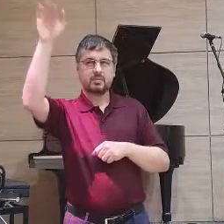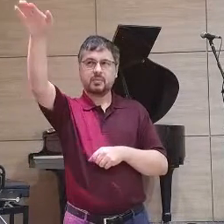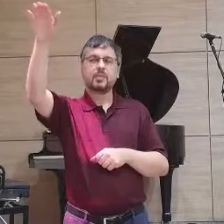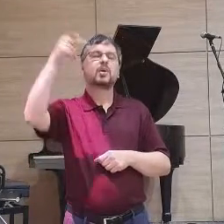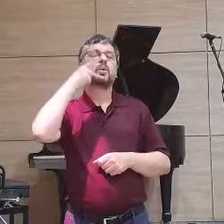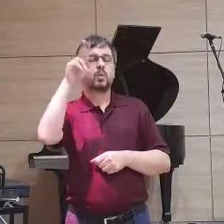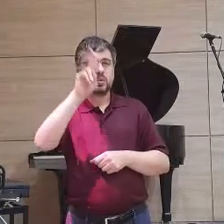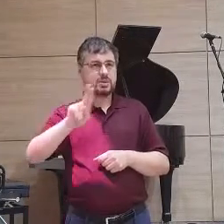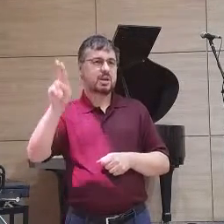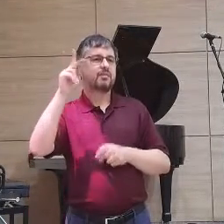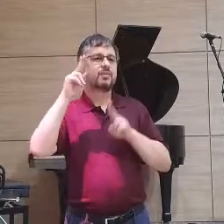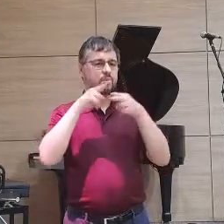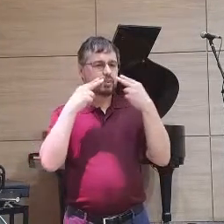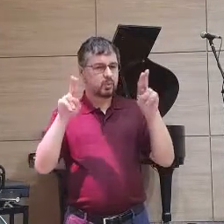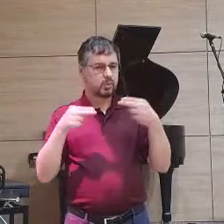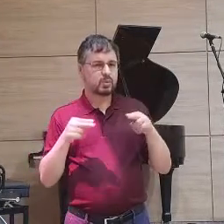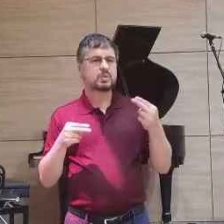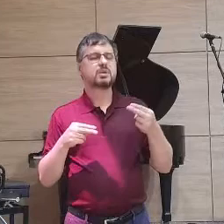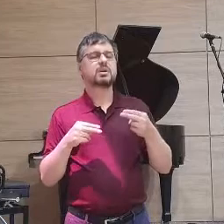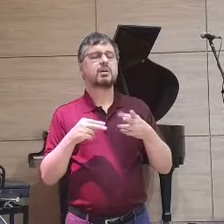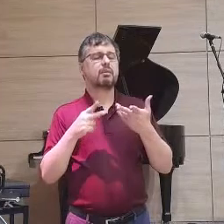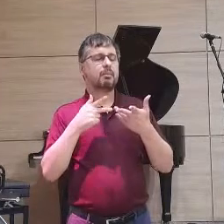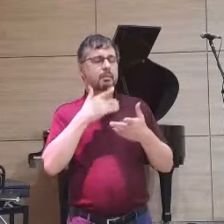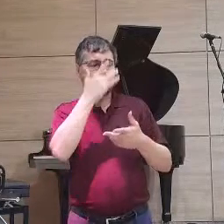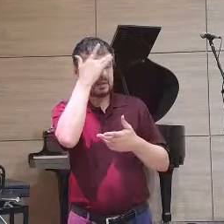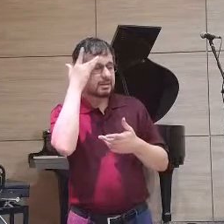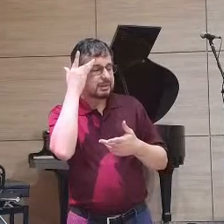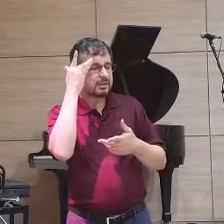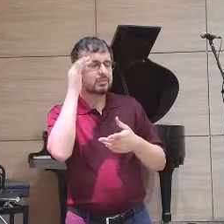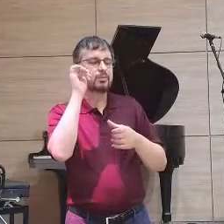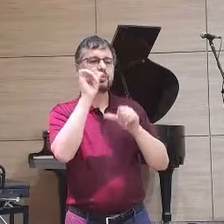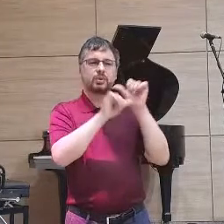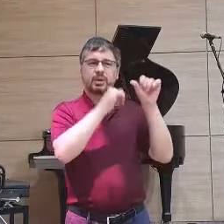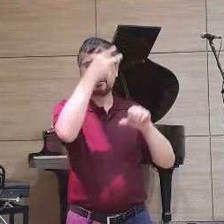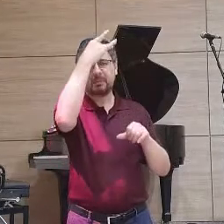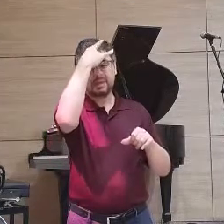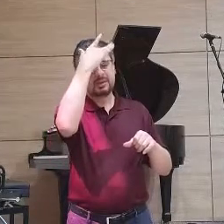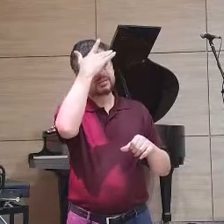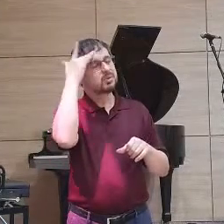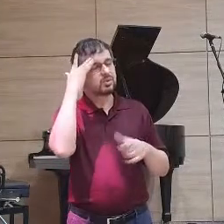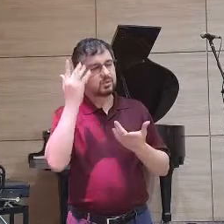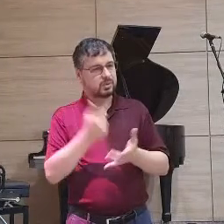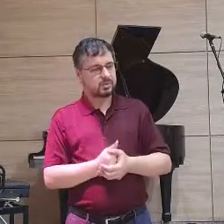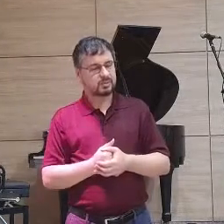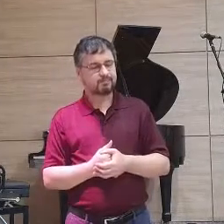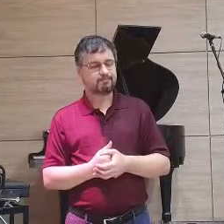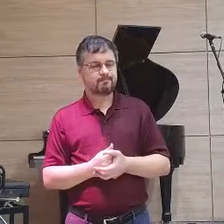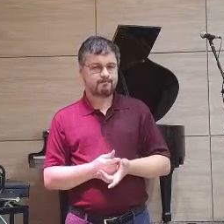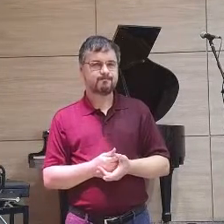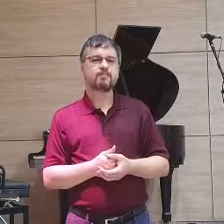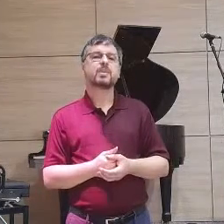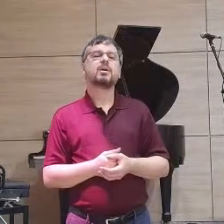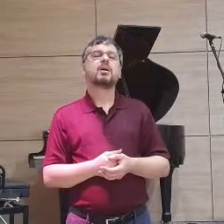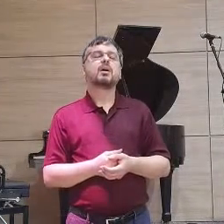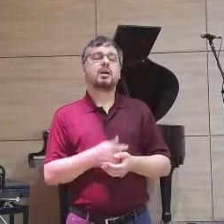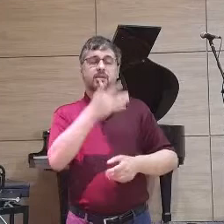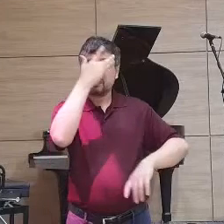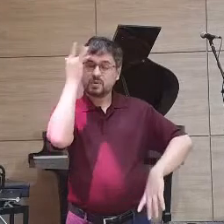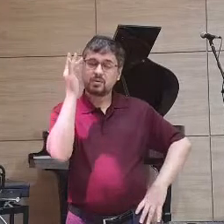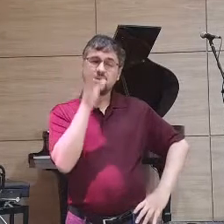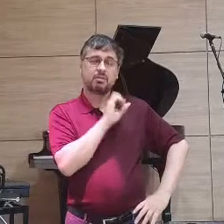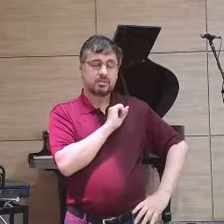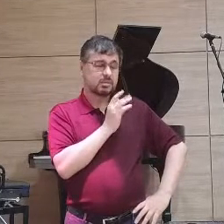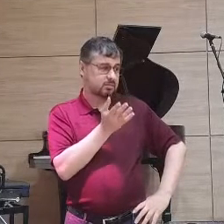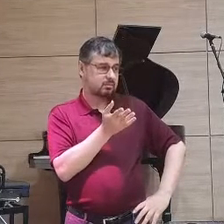converter aquele povo a maior de todas as atrocidades do mundo até então naquela mas ele é só as pessoas gostam